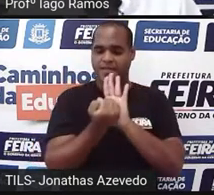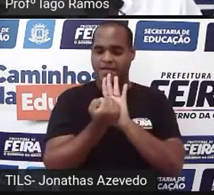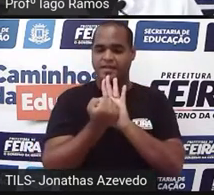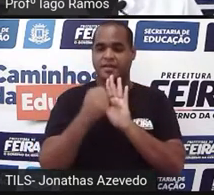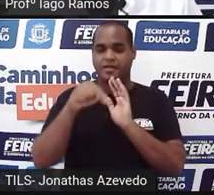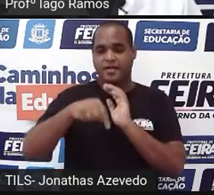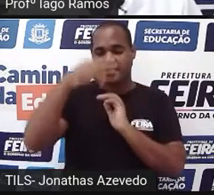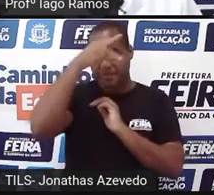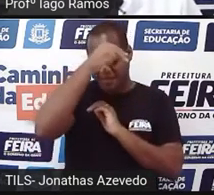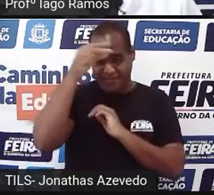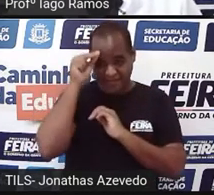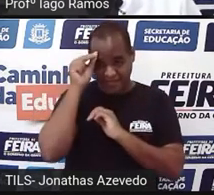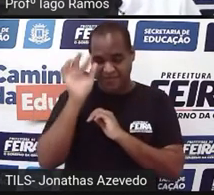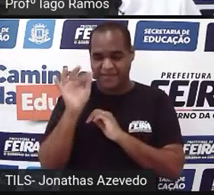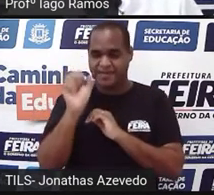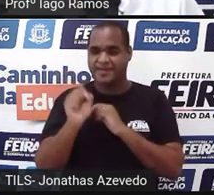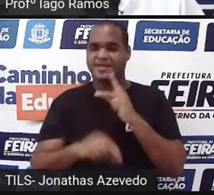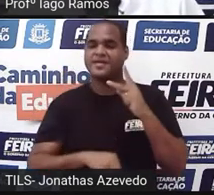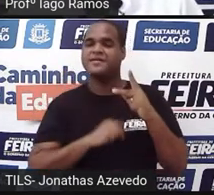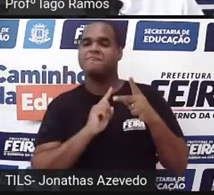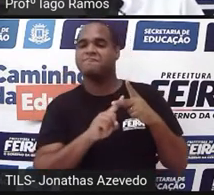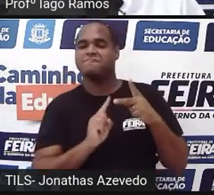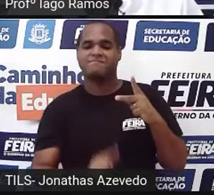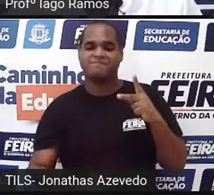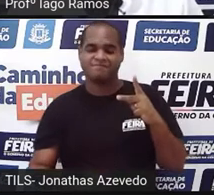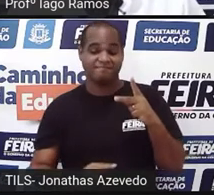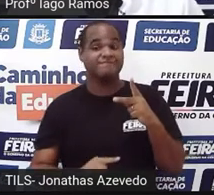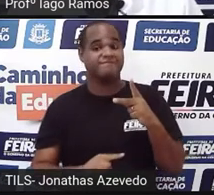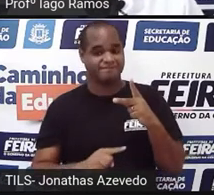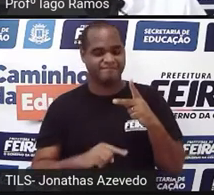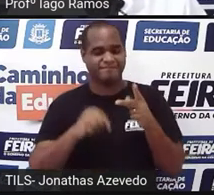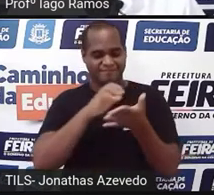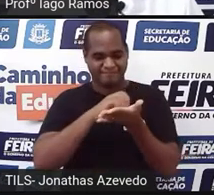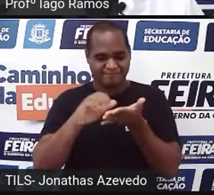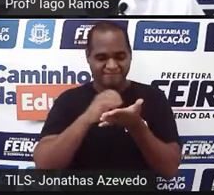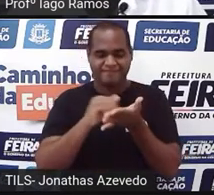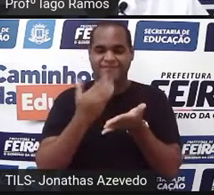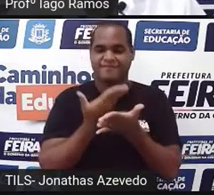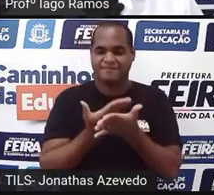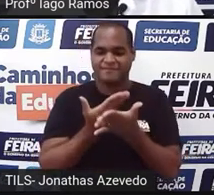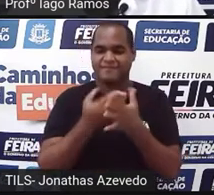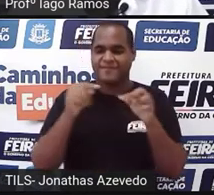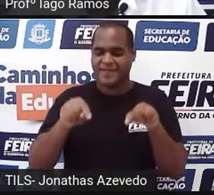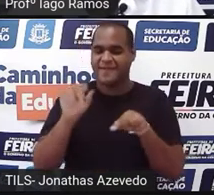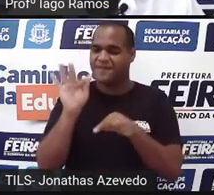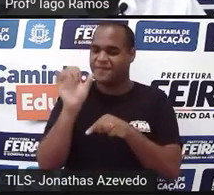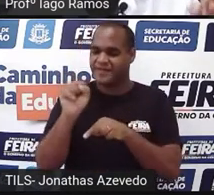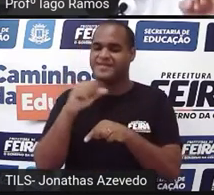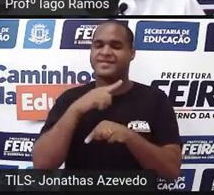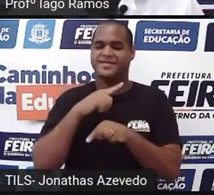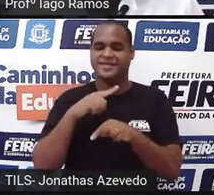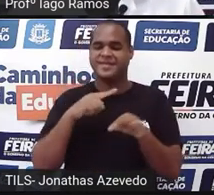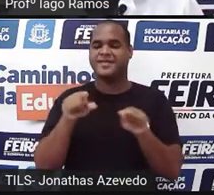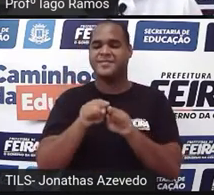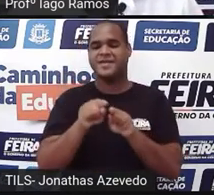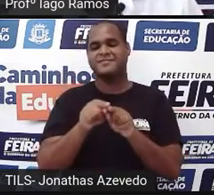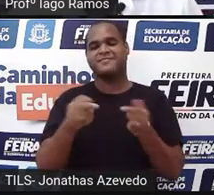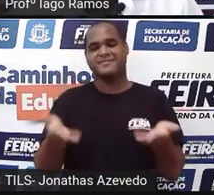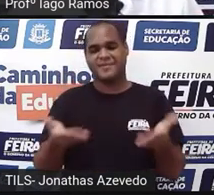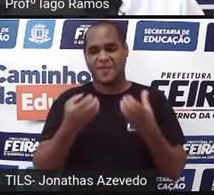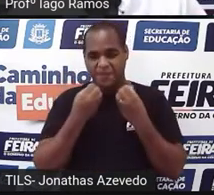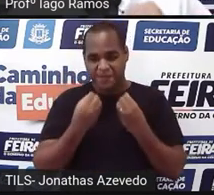da Prefeitura Municipal de Feira de Santana e da própria Secretaria de Educação aqui na nossa cidade